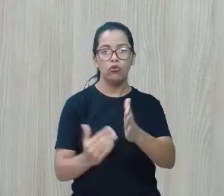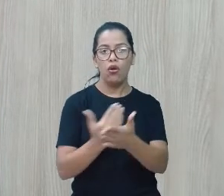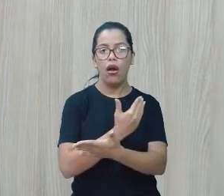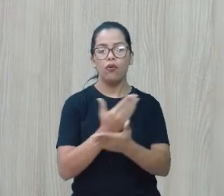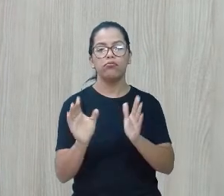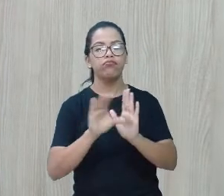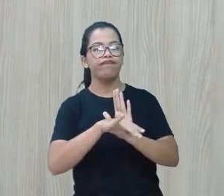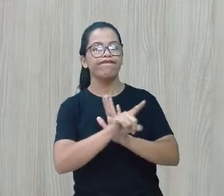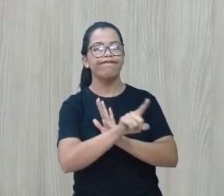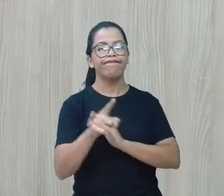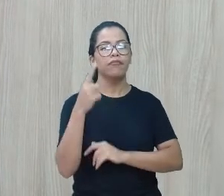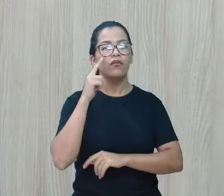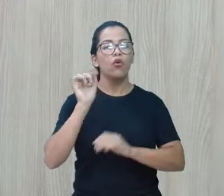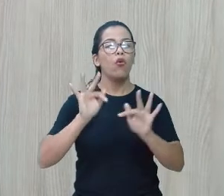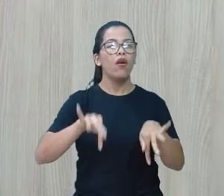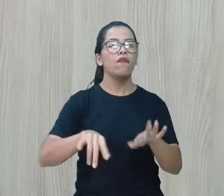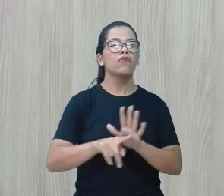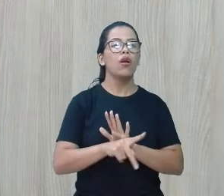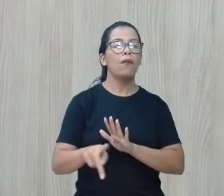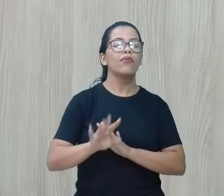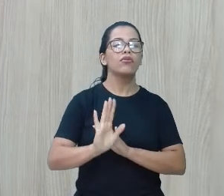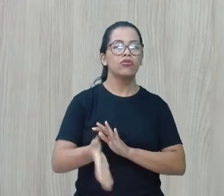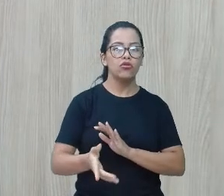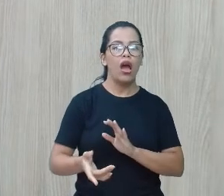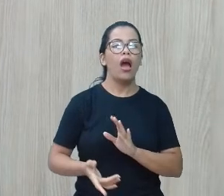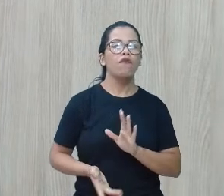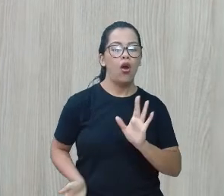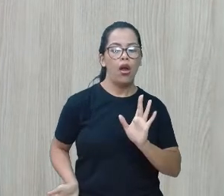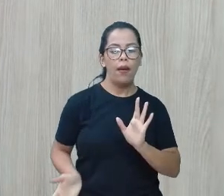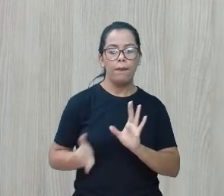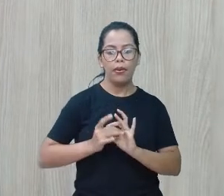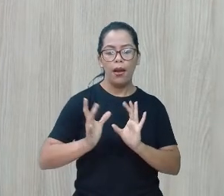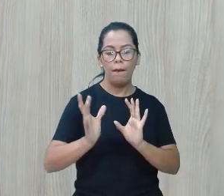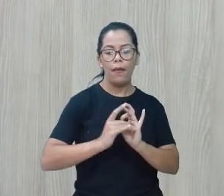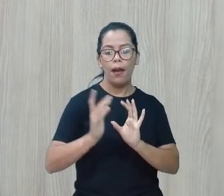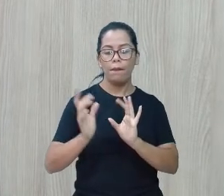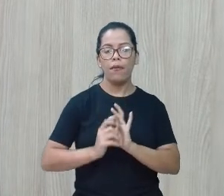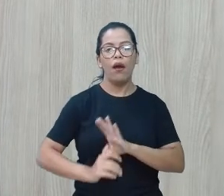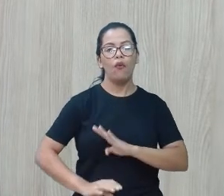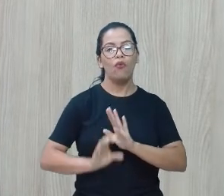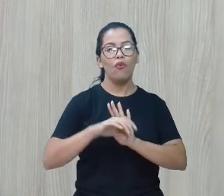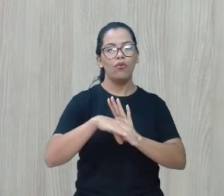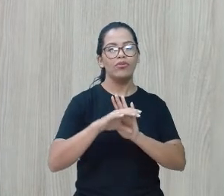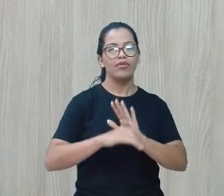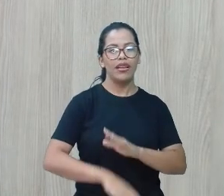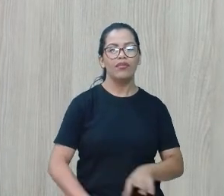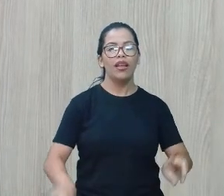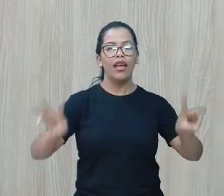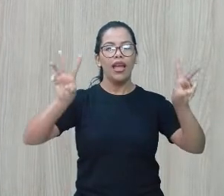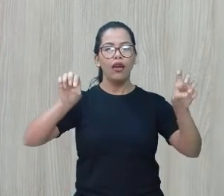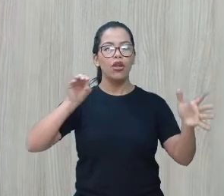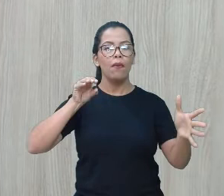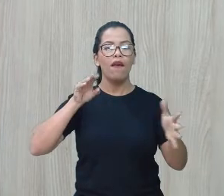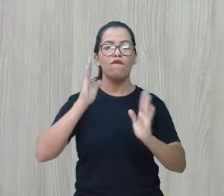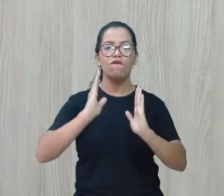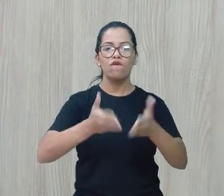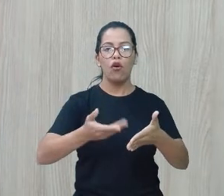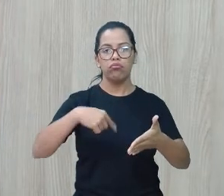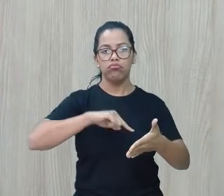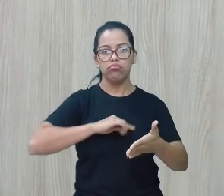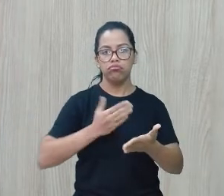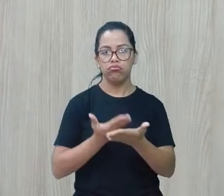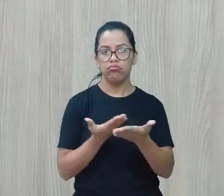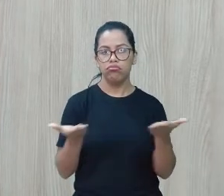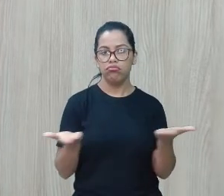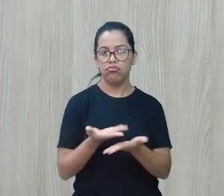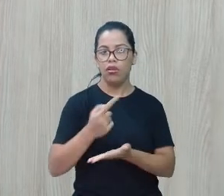viu que no finalzinho o professor Pedro já foi conectando os conceitos, que é o tema central da aula de hoje. Então eu até comecei aqui